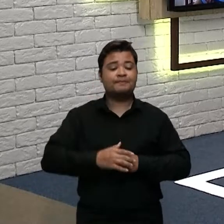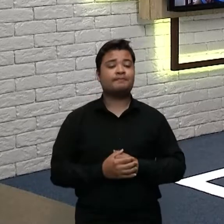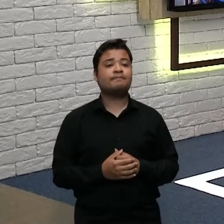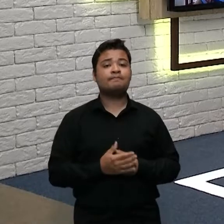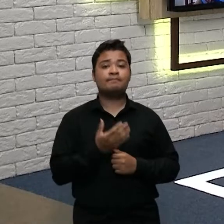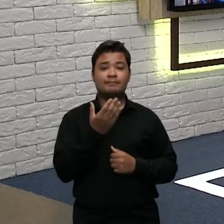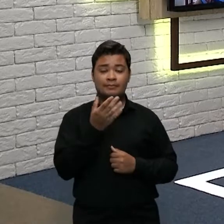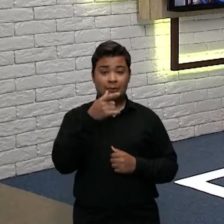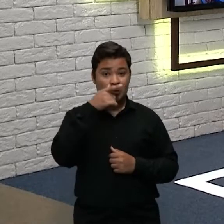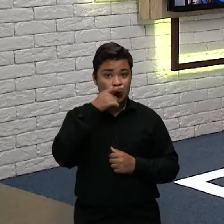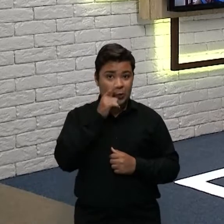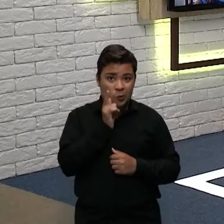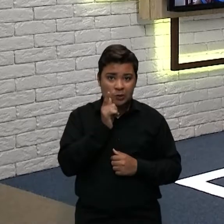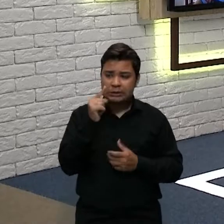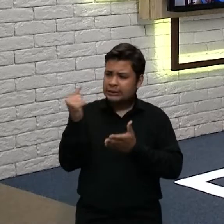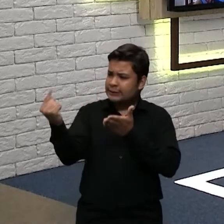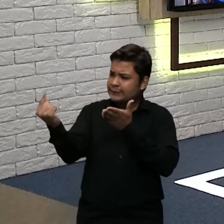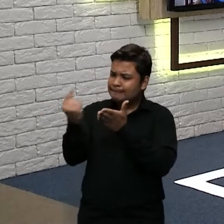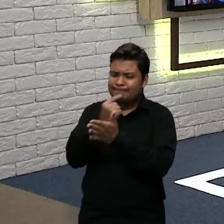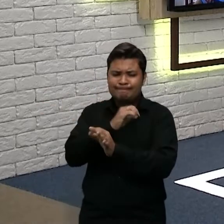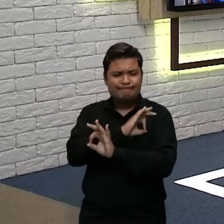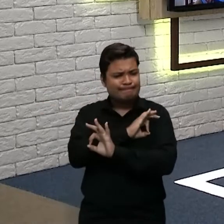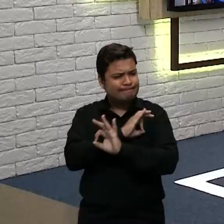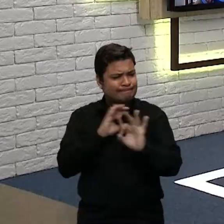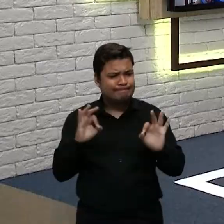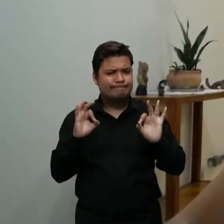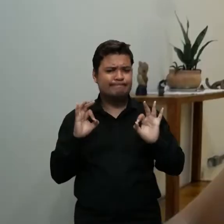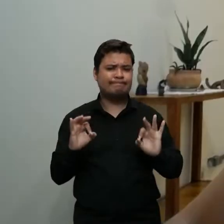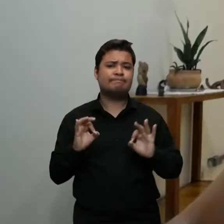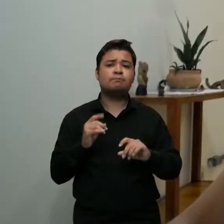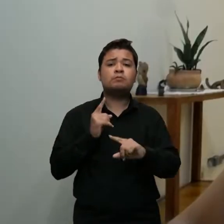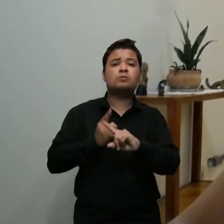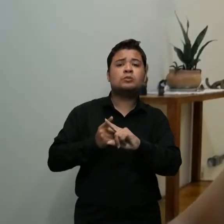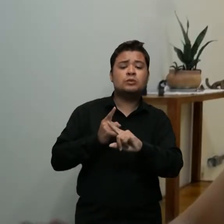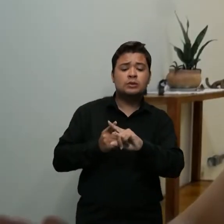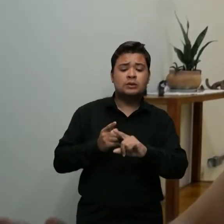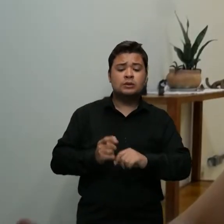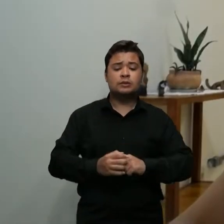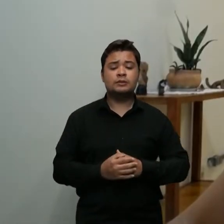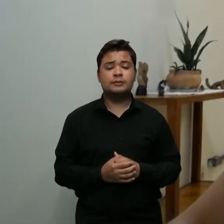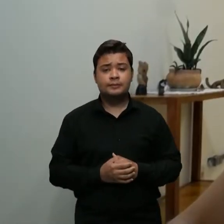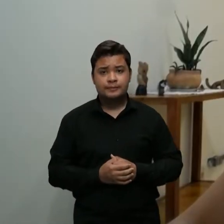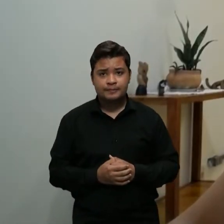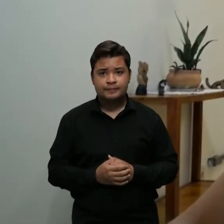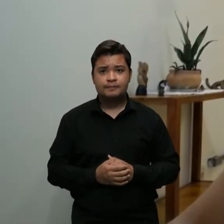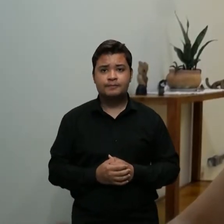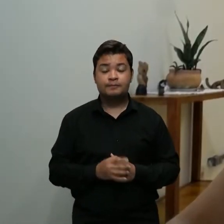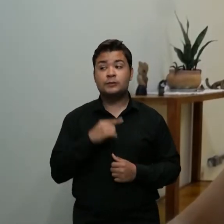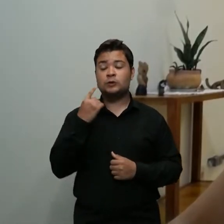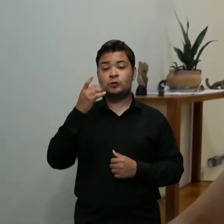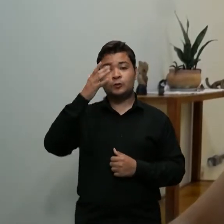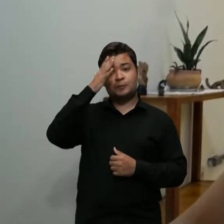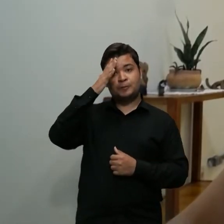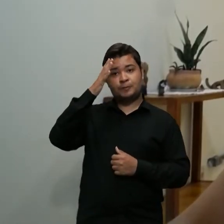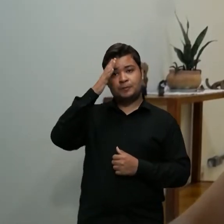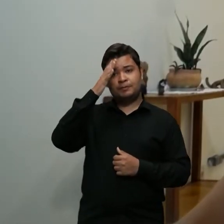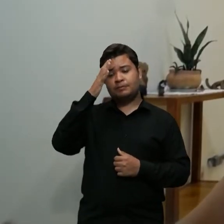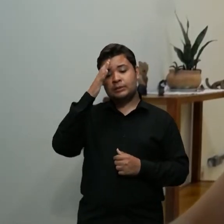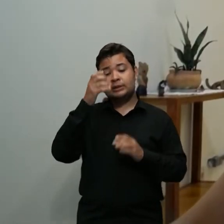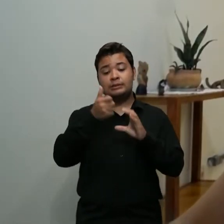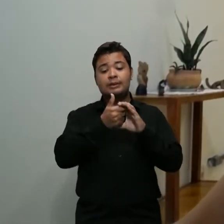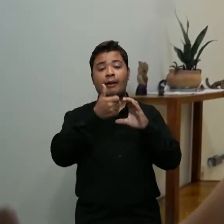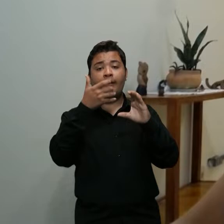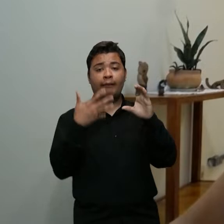Gustavo, essa tua pergunta é excelente, porque ela nos leva a pensar as características, né, das pessoas